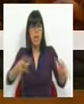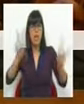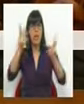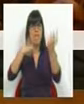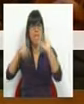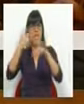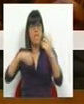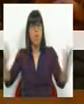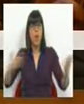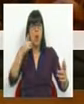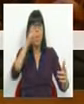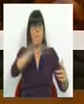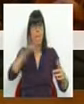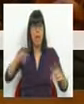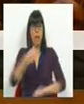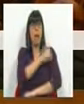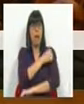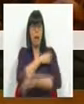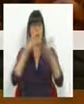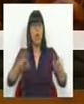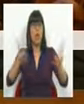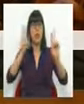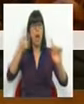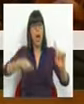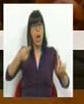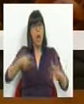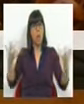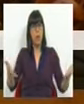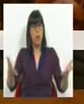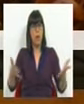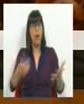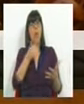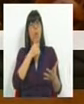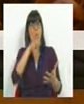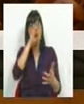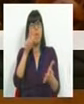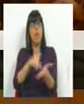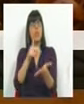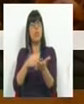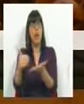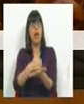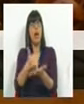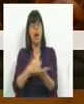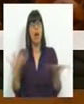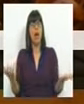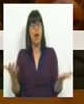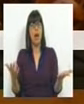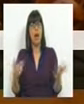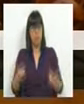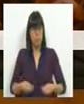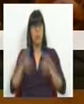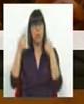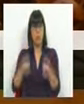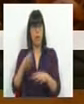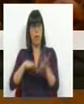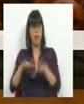para venda, 1 milhão de fogos disponível para arrendamento. Como pode o Governo esperar rentabilidade no